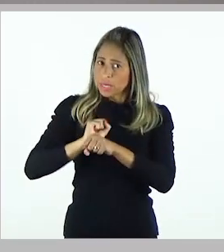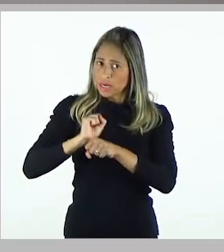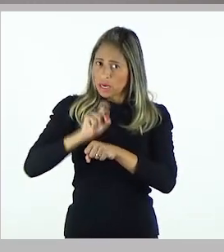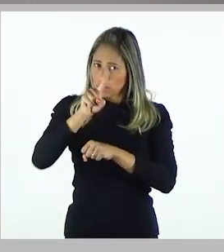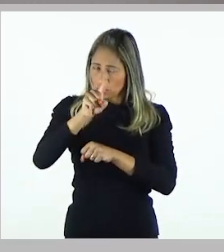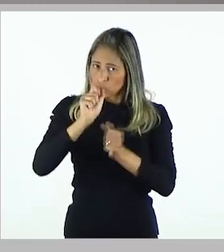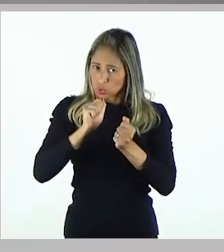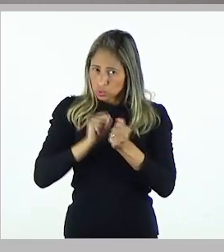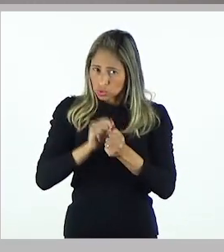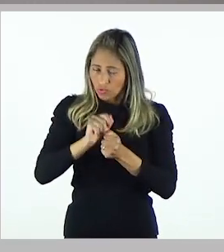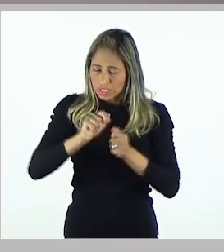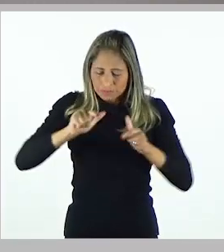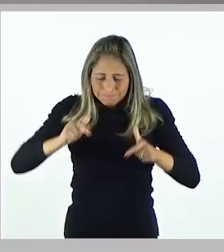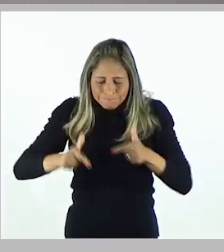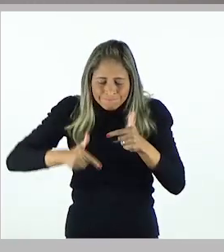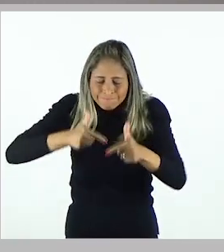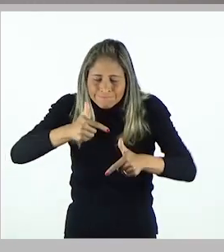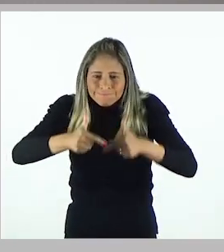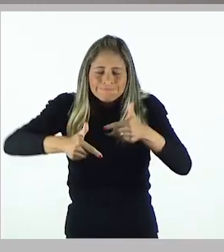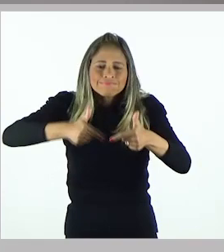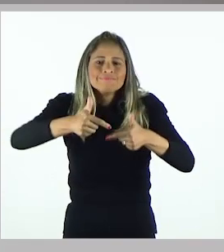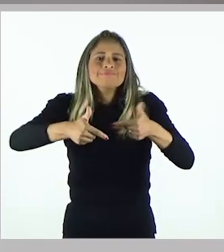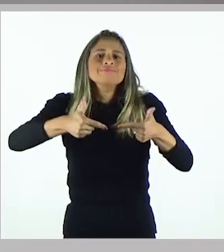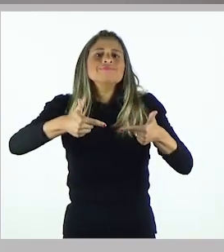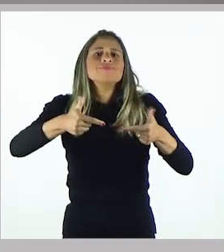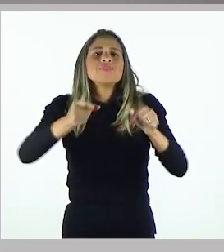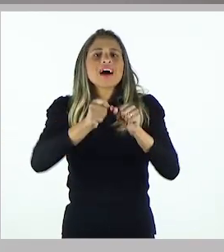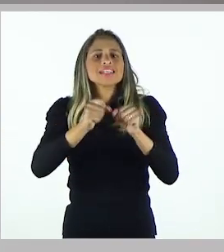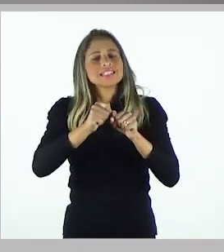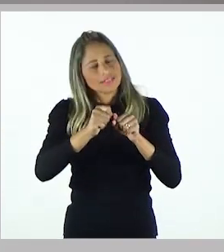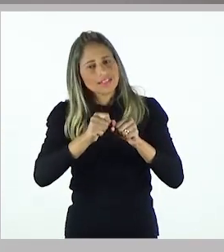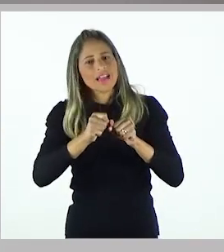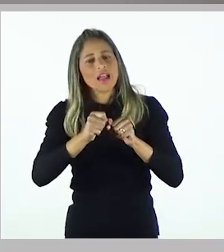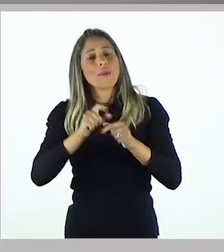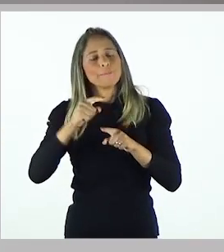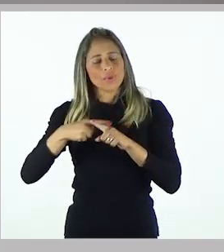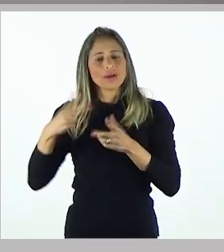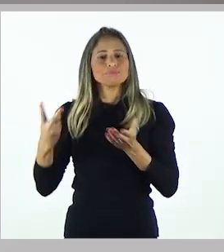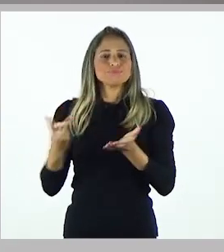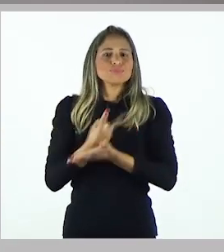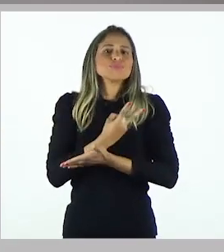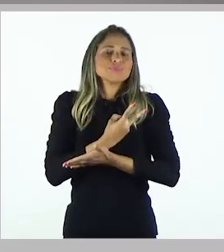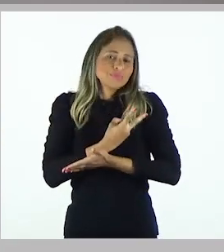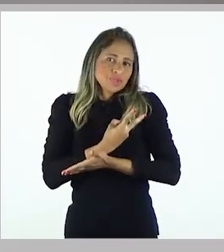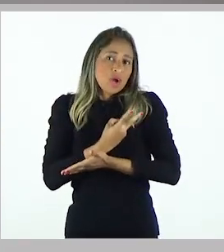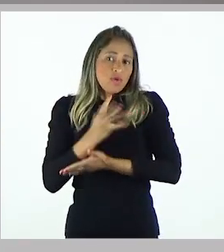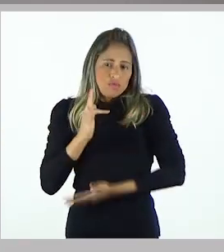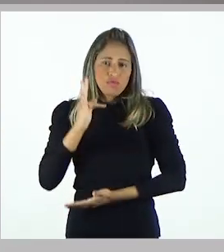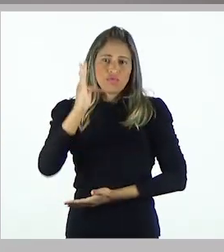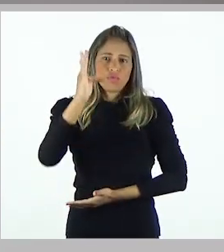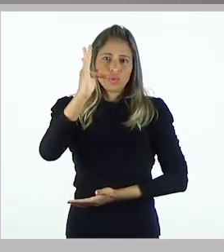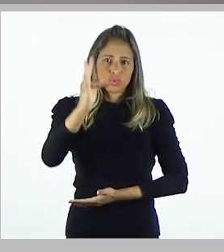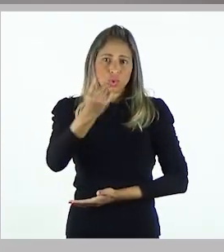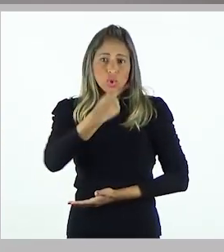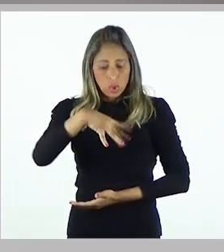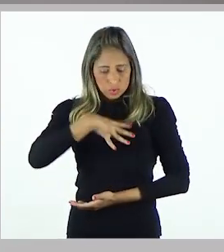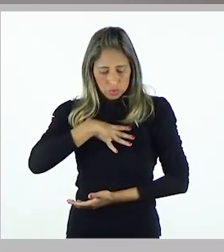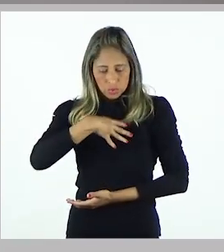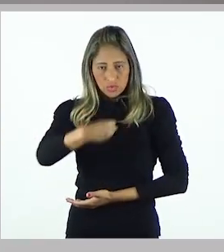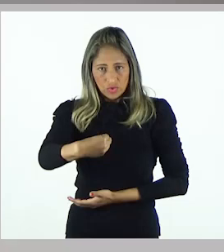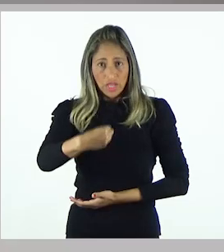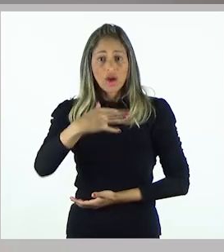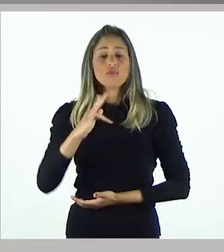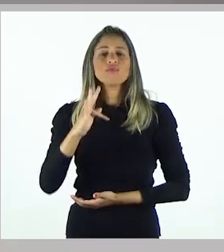estar contando com vocês para engrossar essa ação que, afinal de contas, é o futuro dos nossos